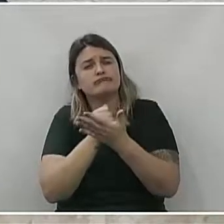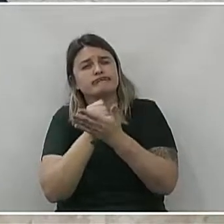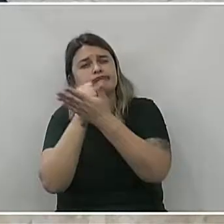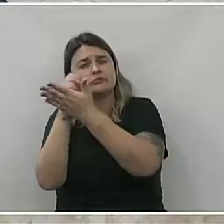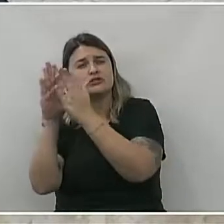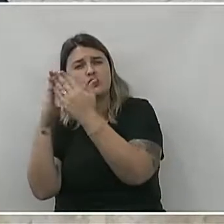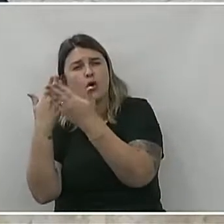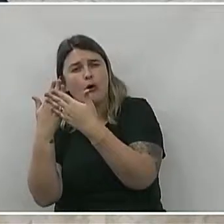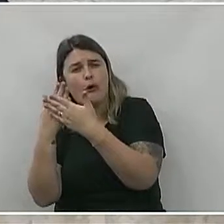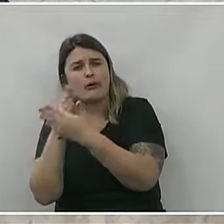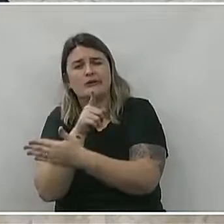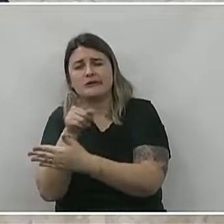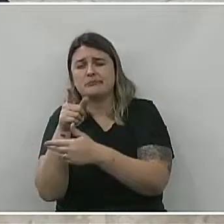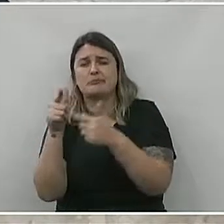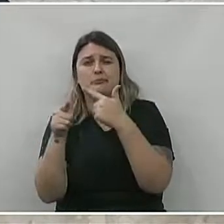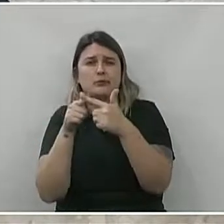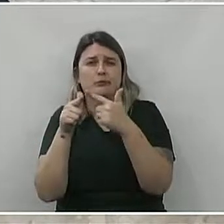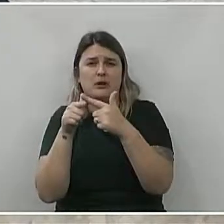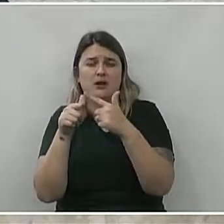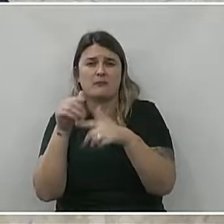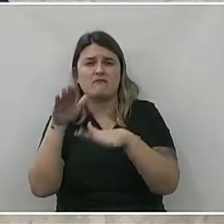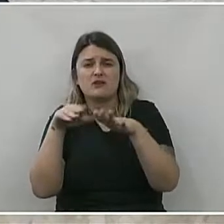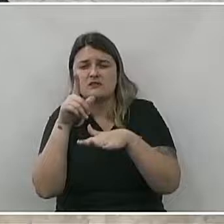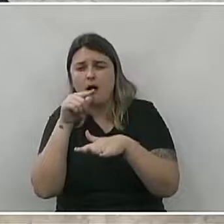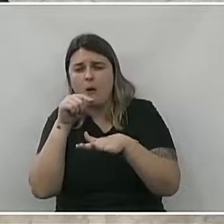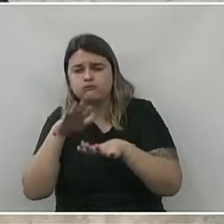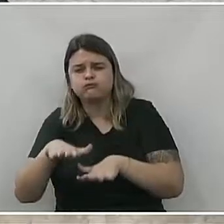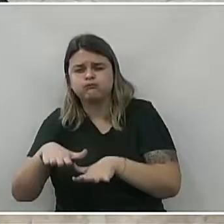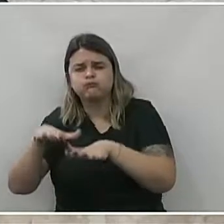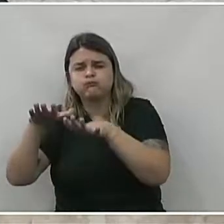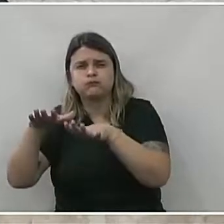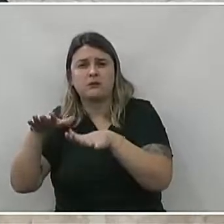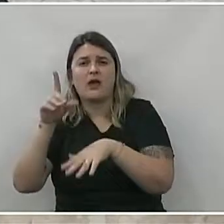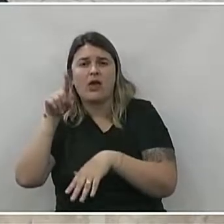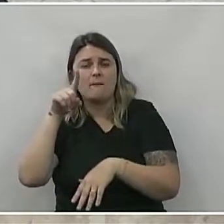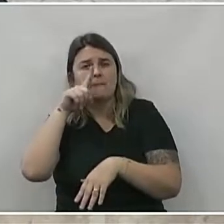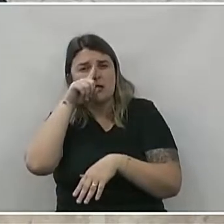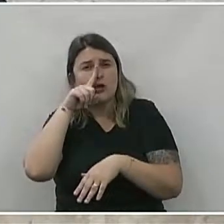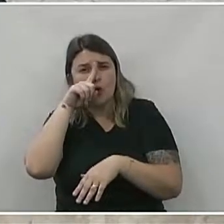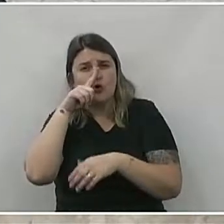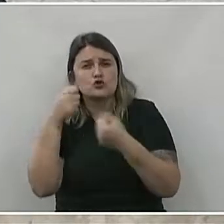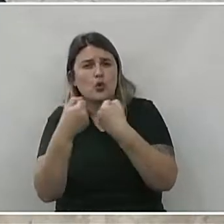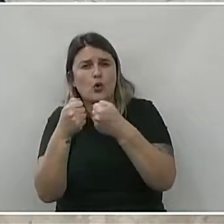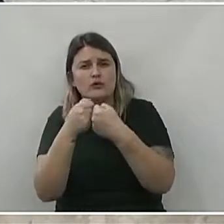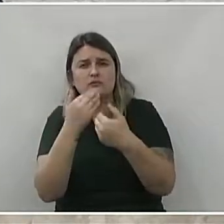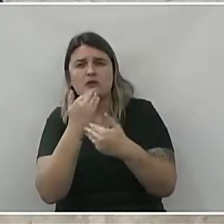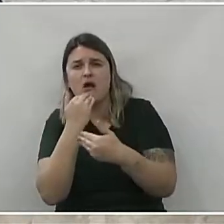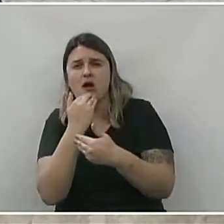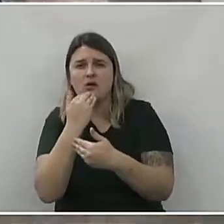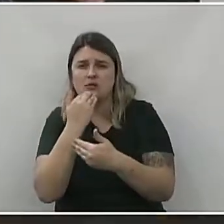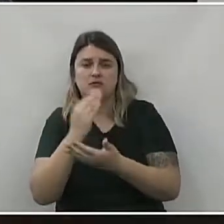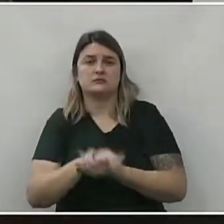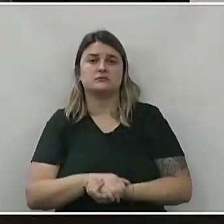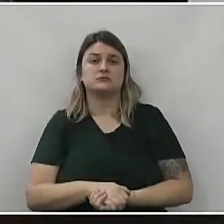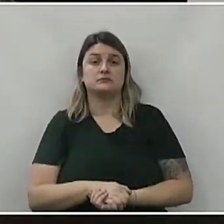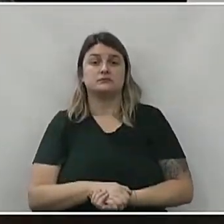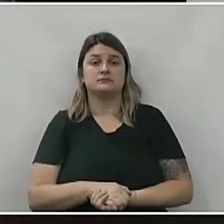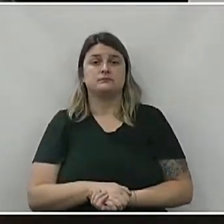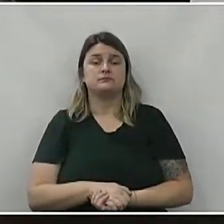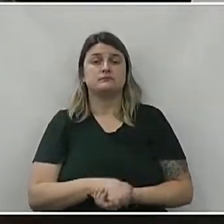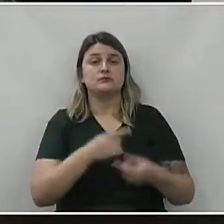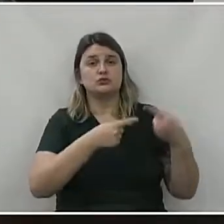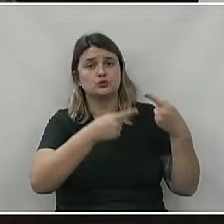estão entupidos a ponto de formar poças gigantes na estrada, ficando perigoso demais para a comunidade. Em